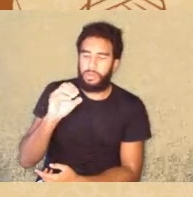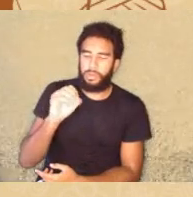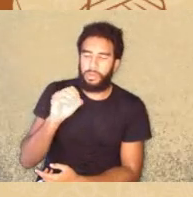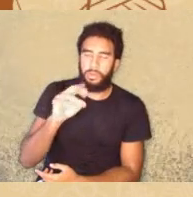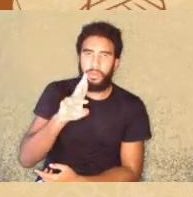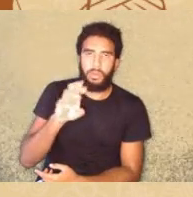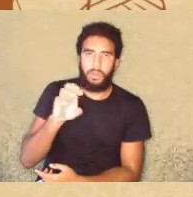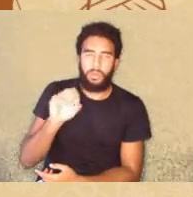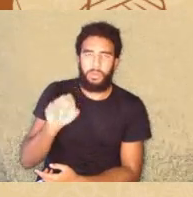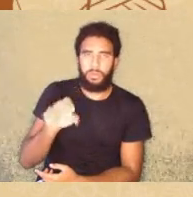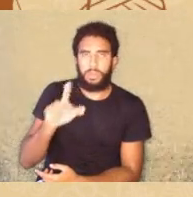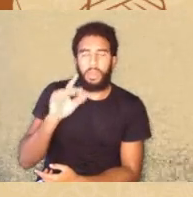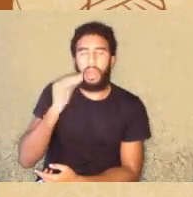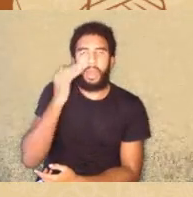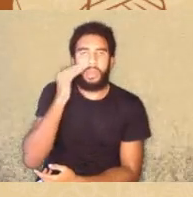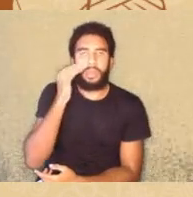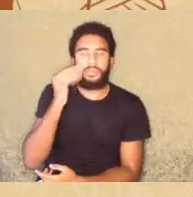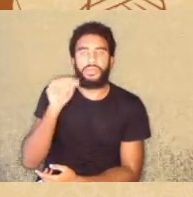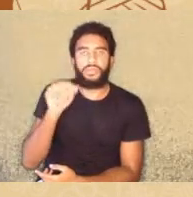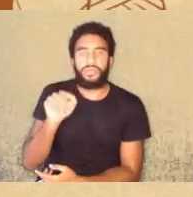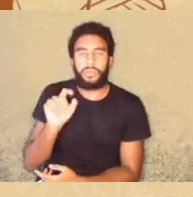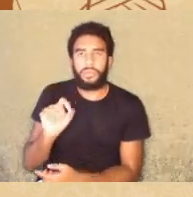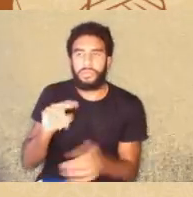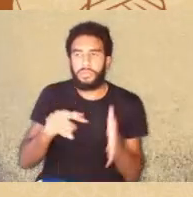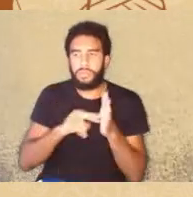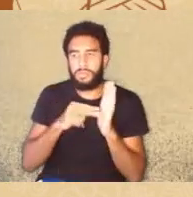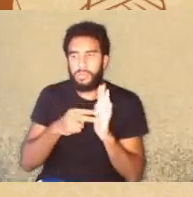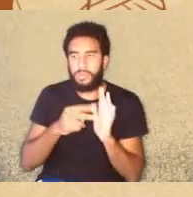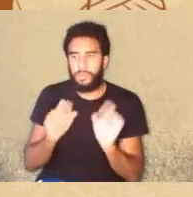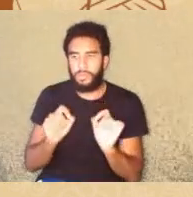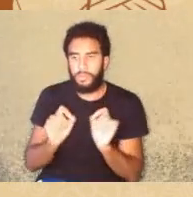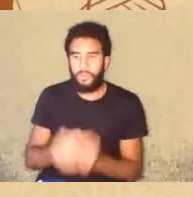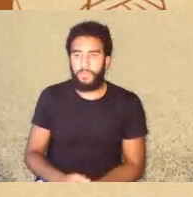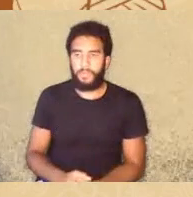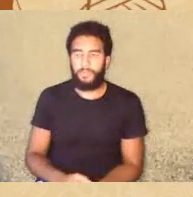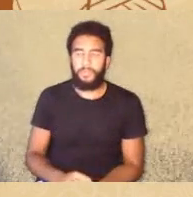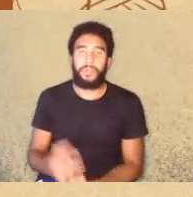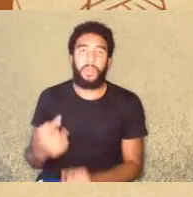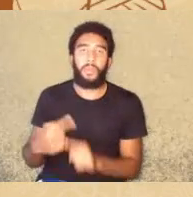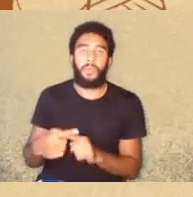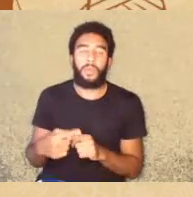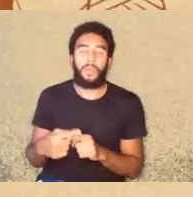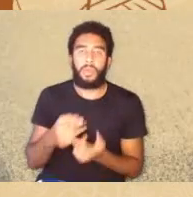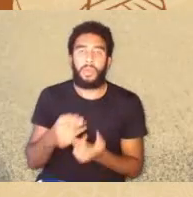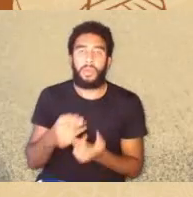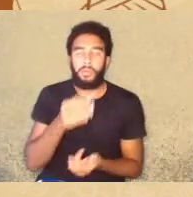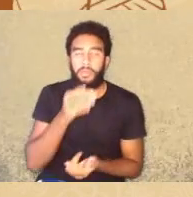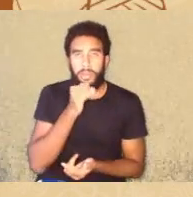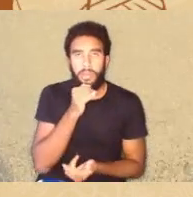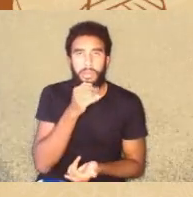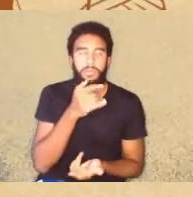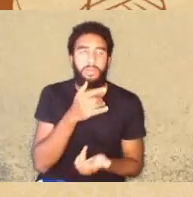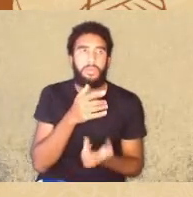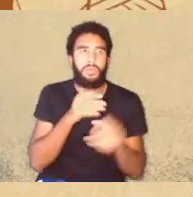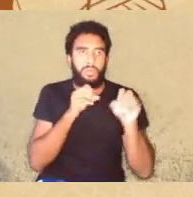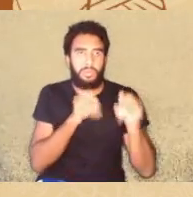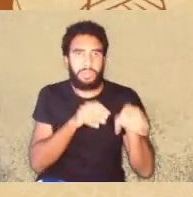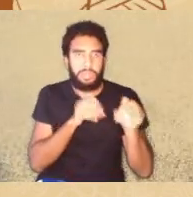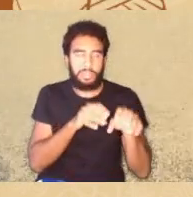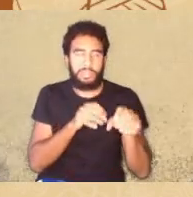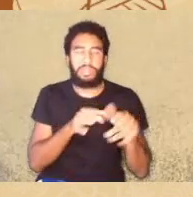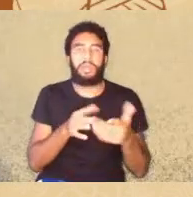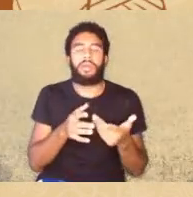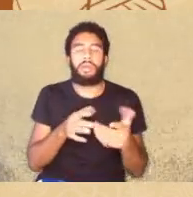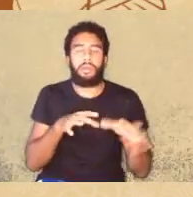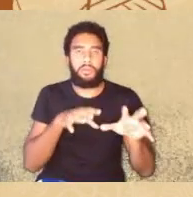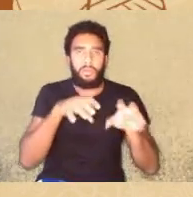né? Por primeiros socorros. Por que não se faz uma formação também em saúde mental, né? Em primeiros socorros. Eu não sei se